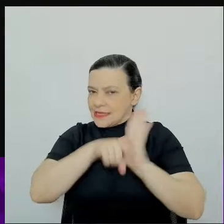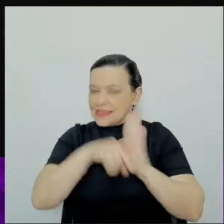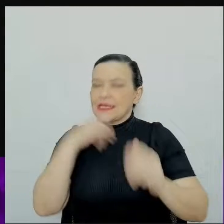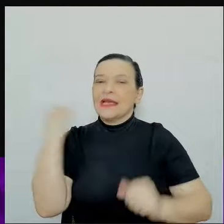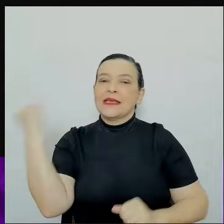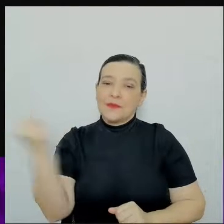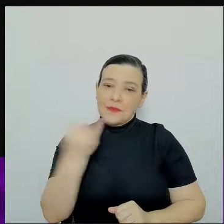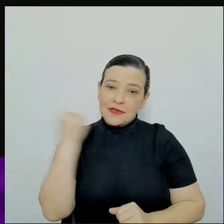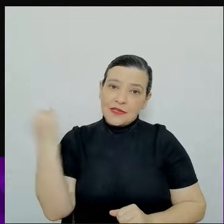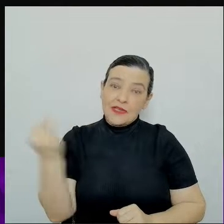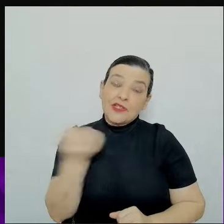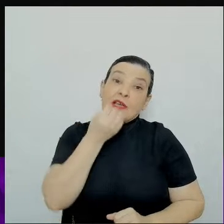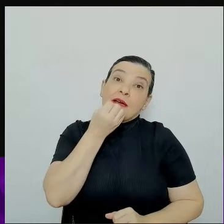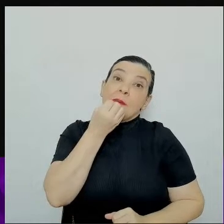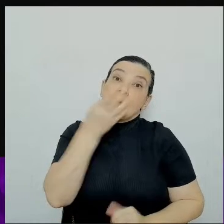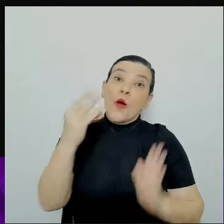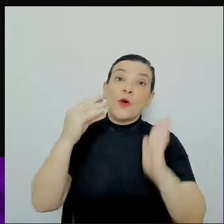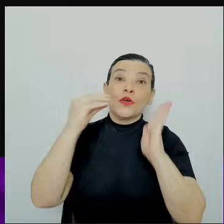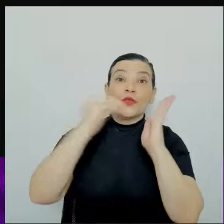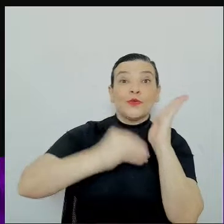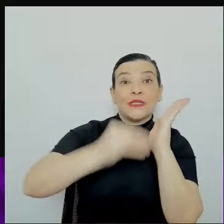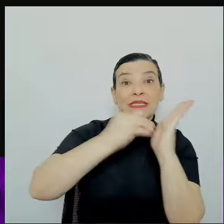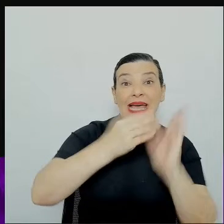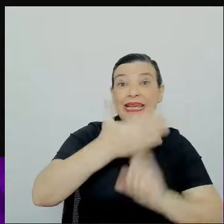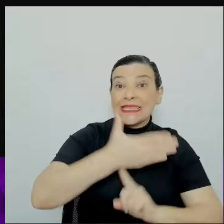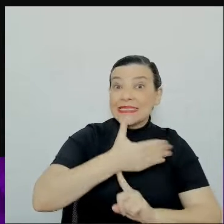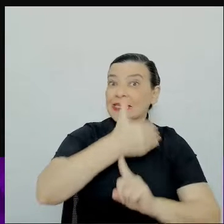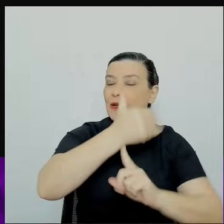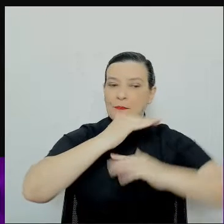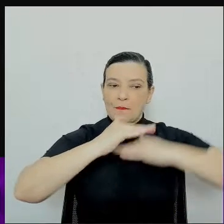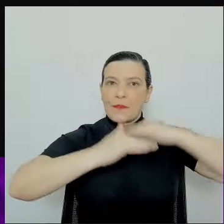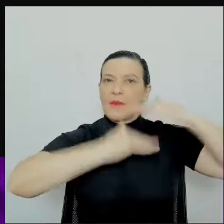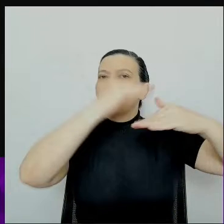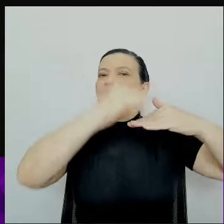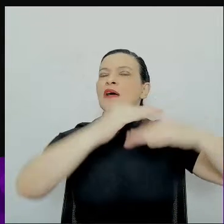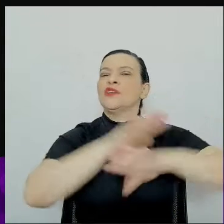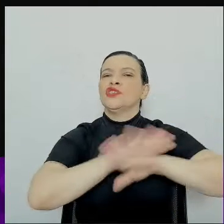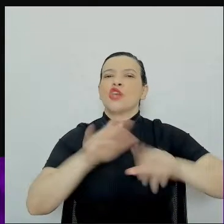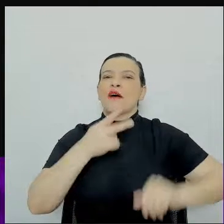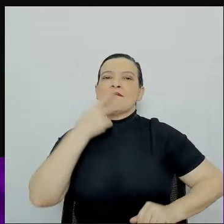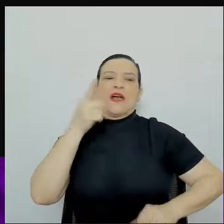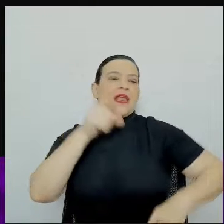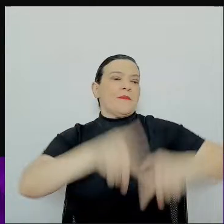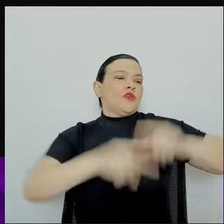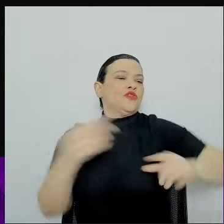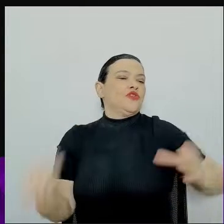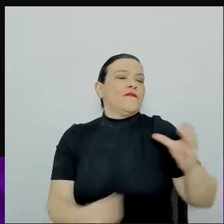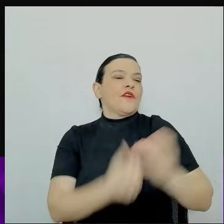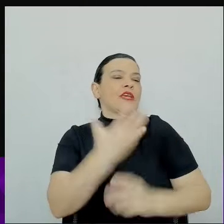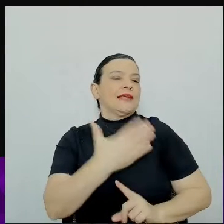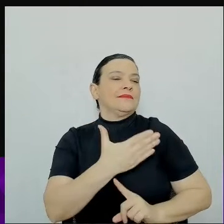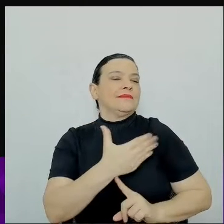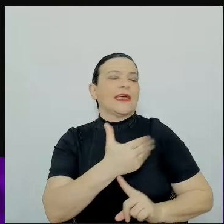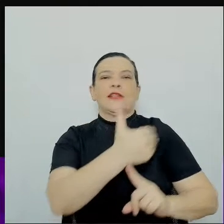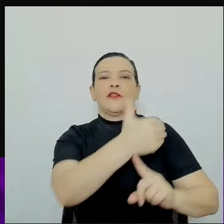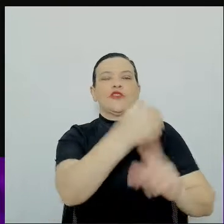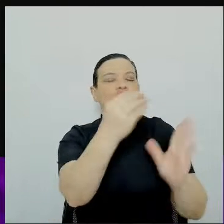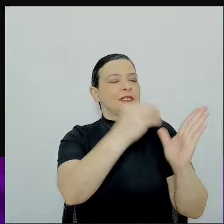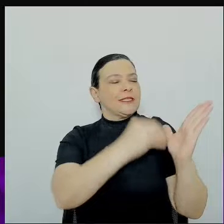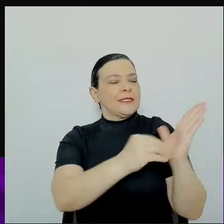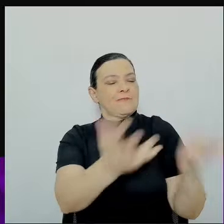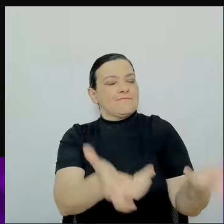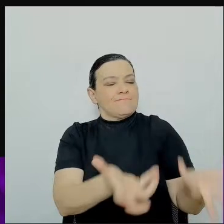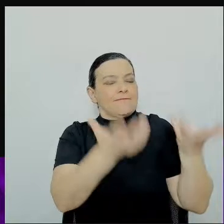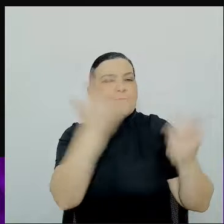bem que o design na tecnologia está evoluindo. Então, não é simplesmente eu falar, vou criar um produto tecnológico que tem um design bonito, não é só